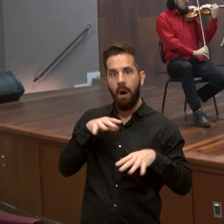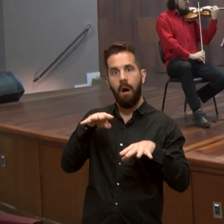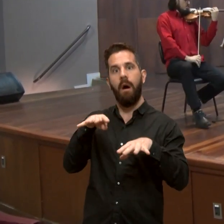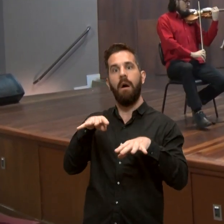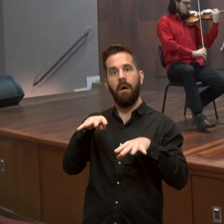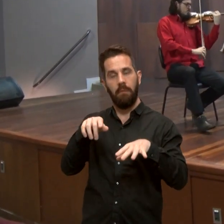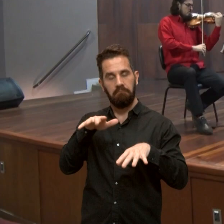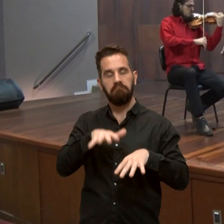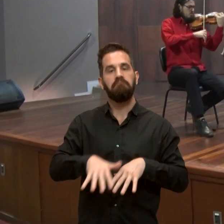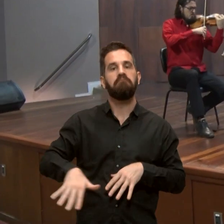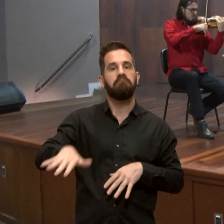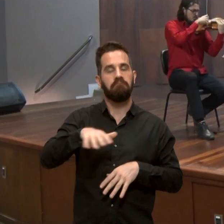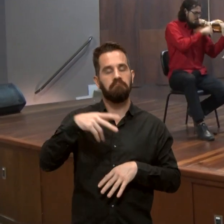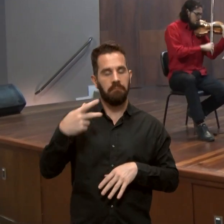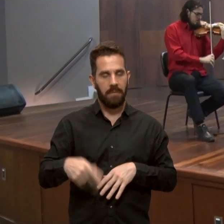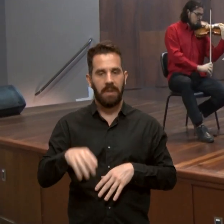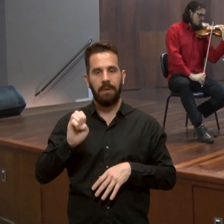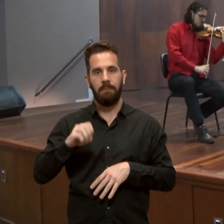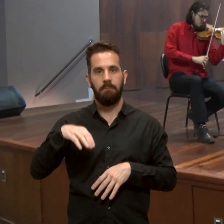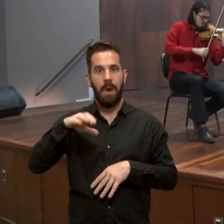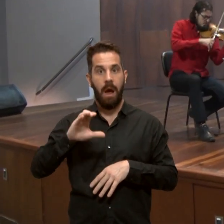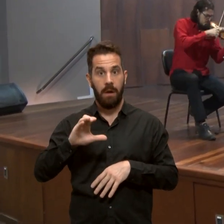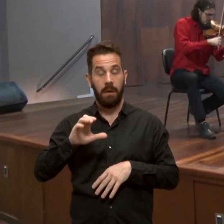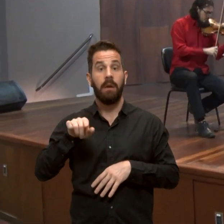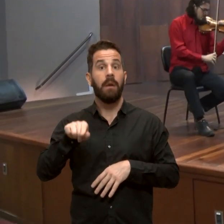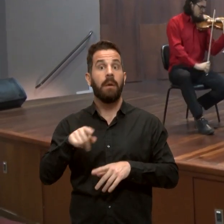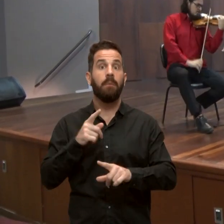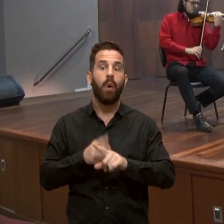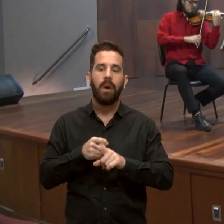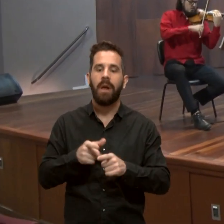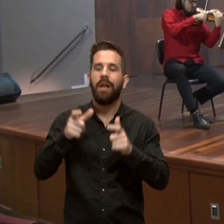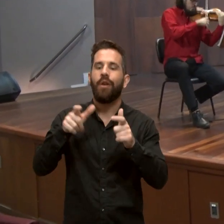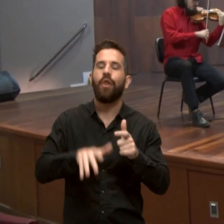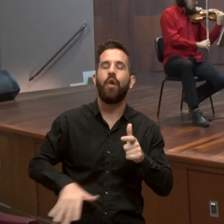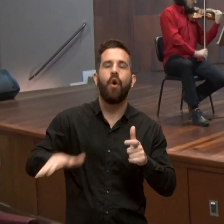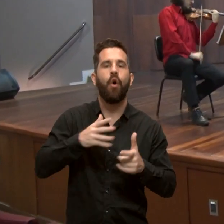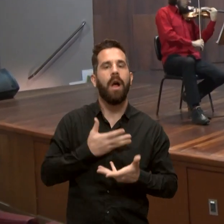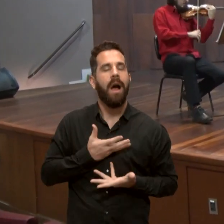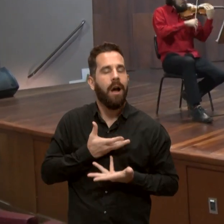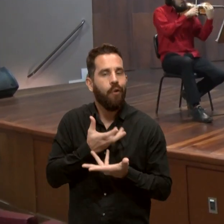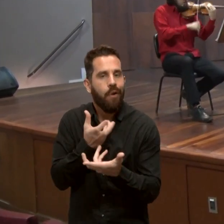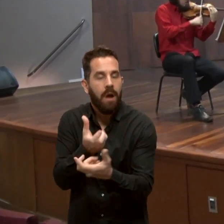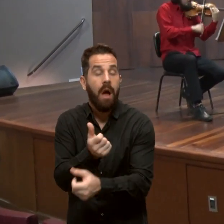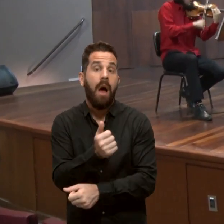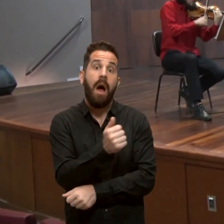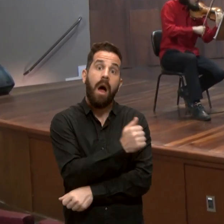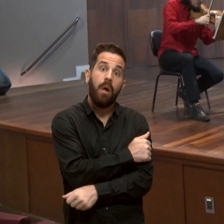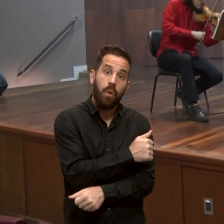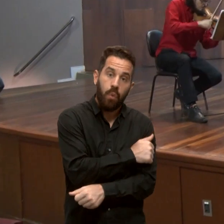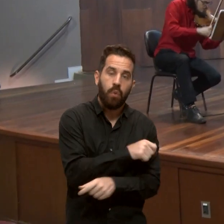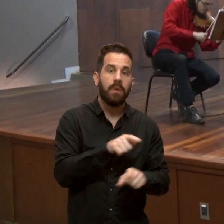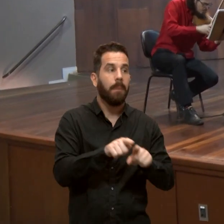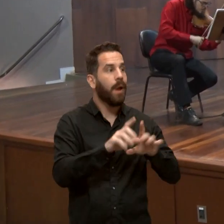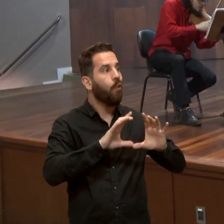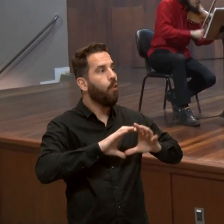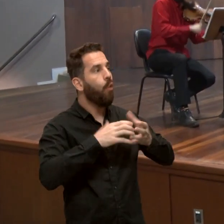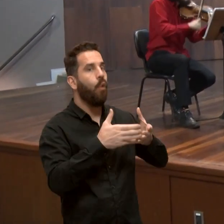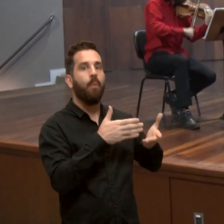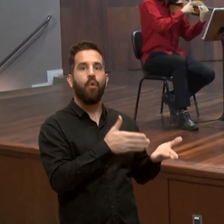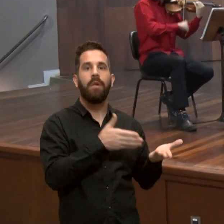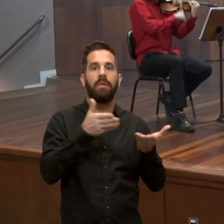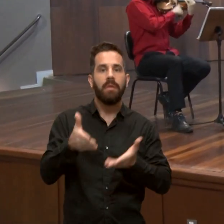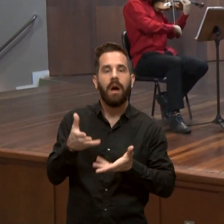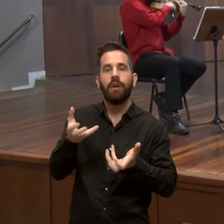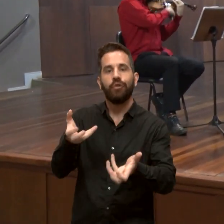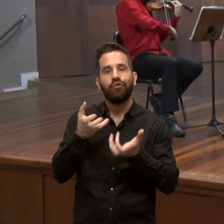nesse espaço, porque é um espaço acolhedor, onde os alunos e a comunidade quer realmente ouvir